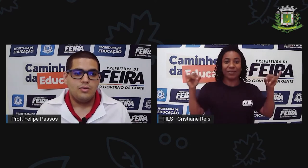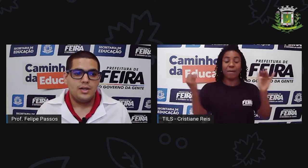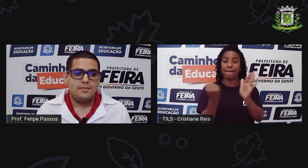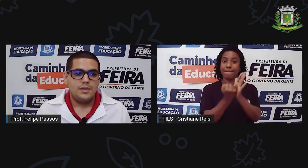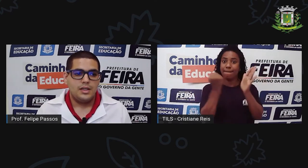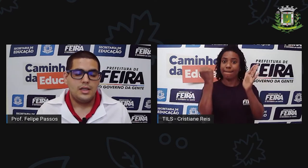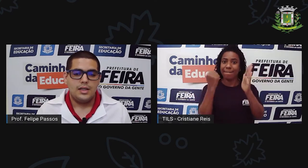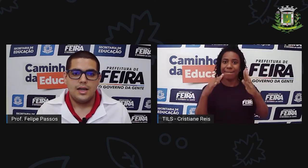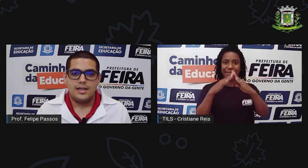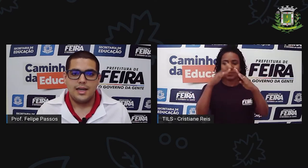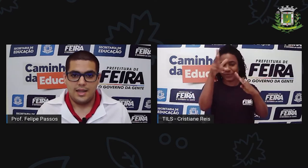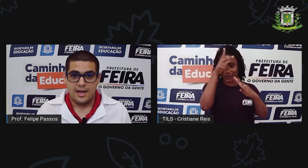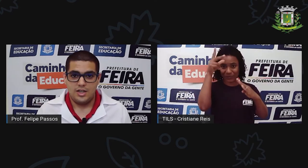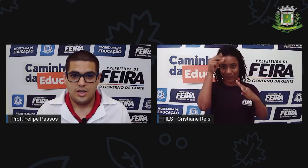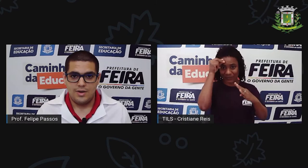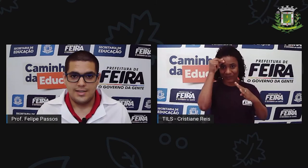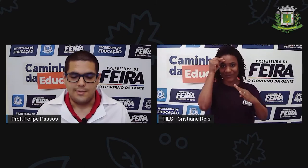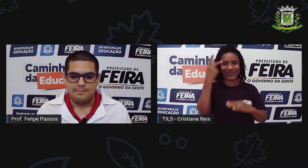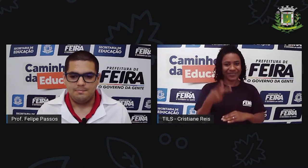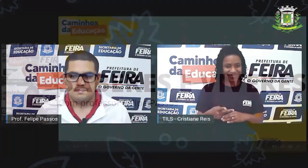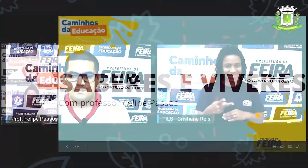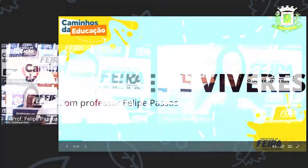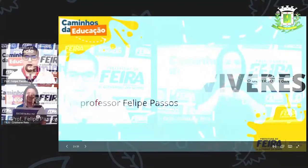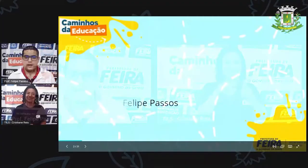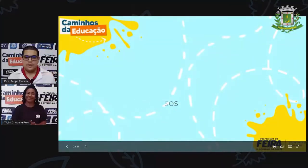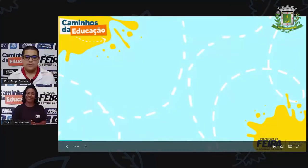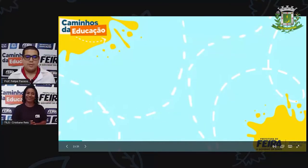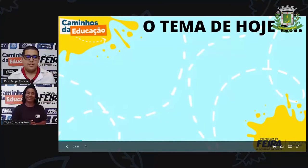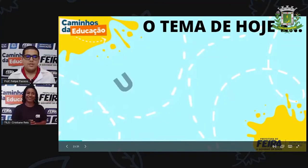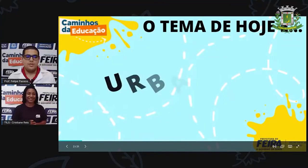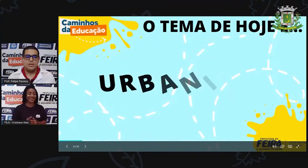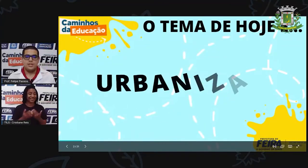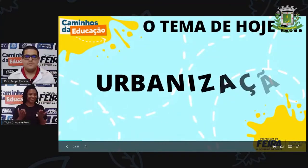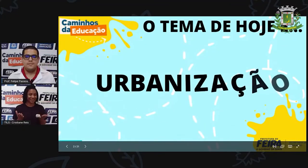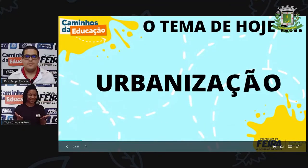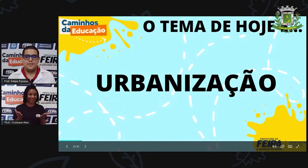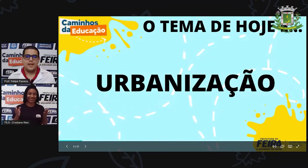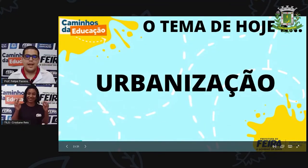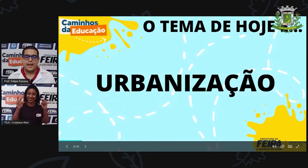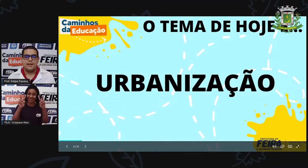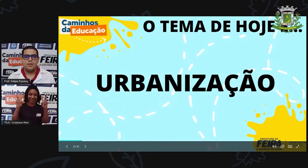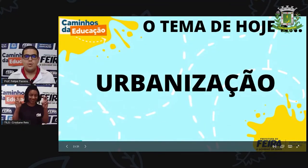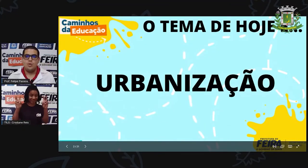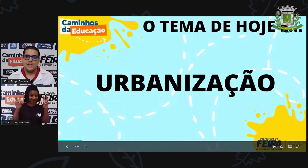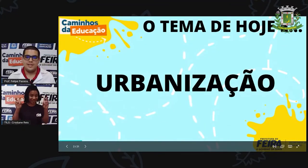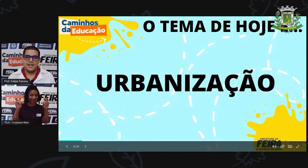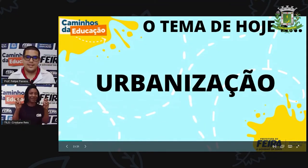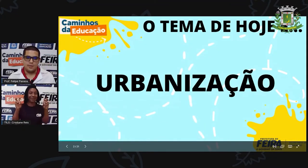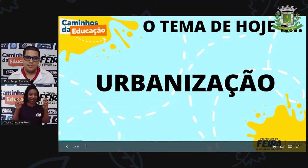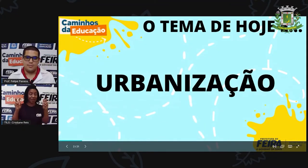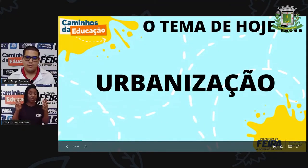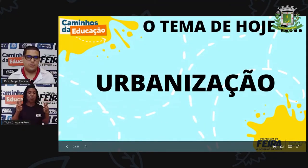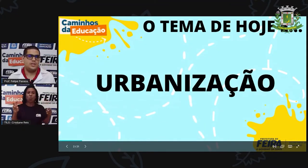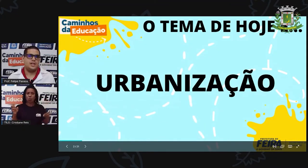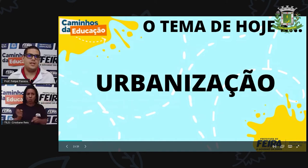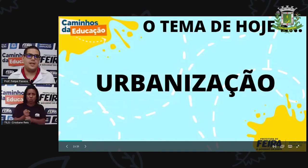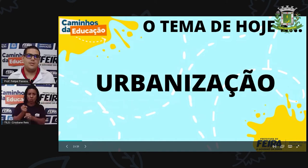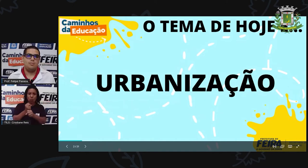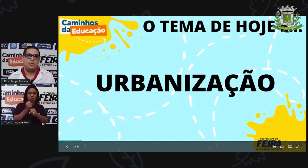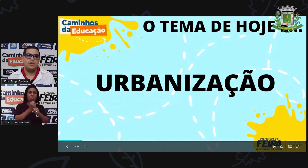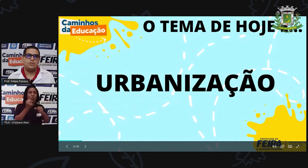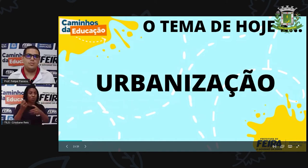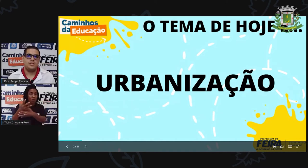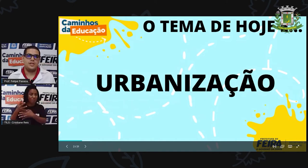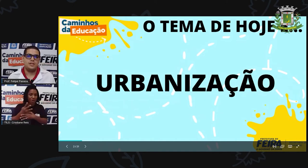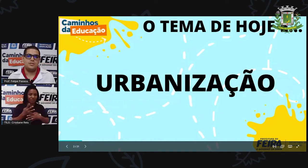Prefeitura e da Secretaria de Educação. Então o tema de hoje é urbanização. Vamos entender